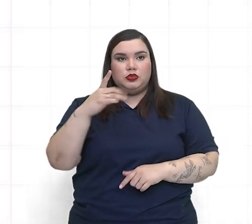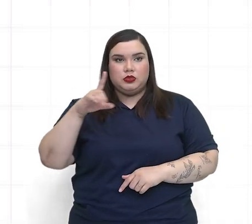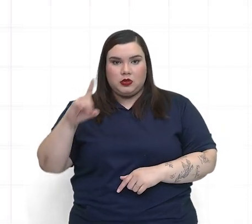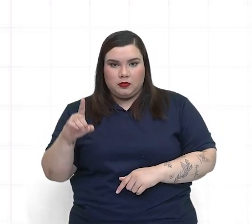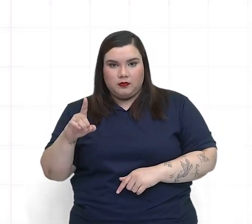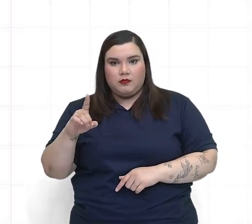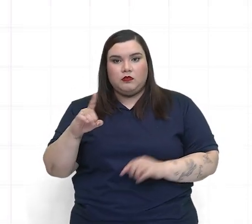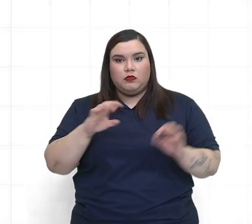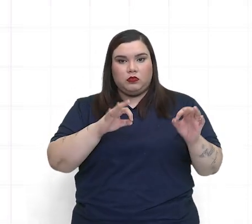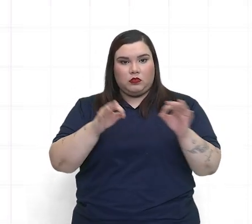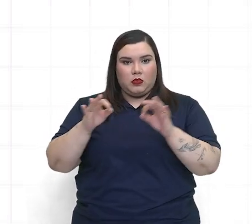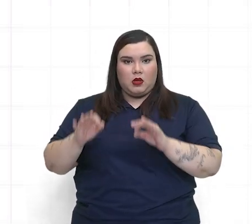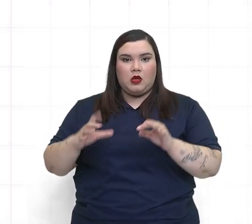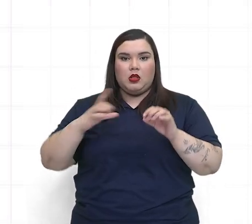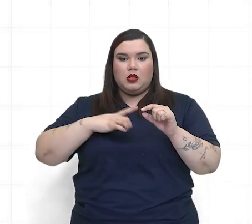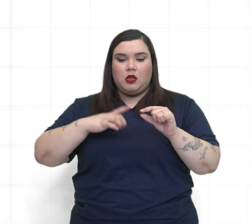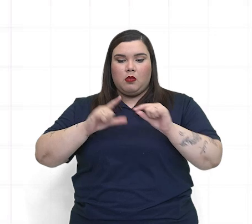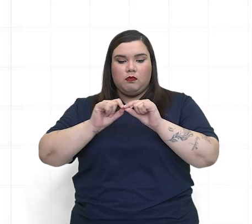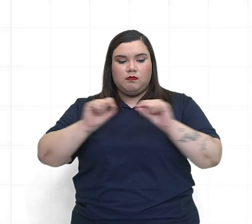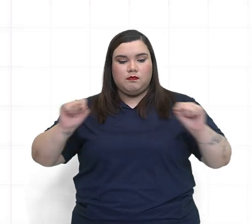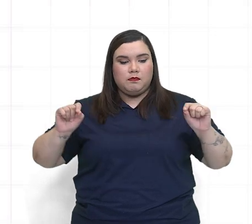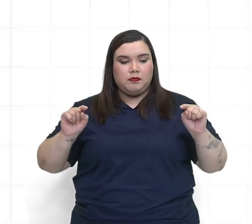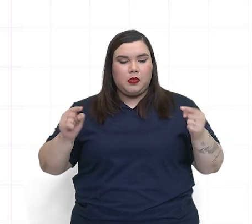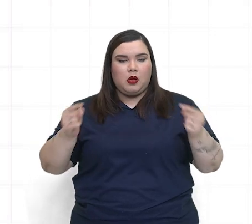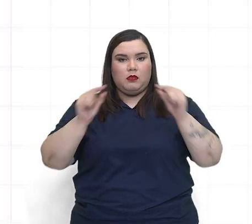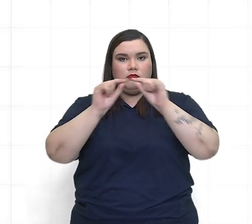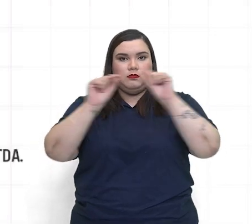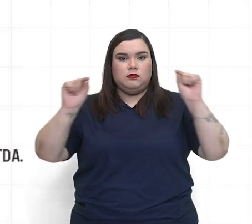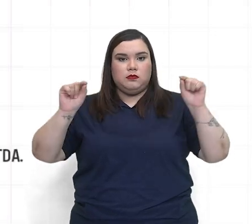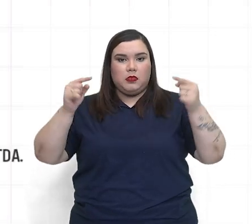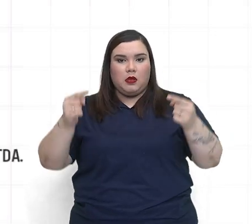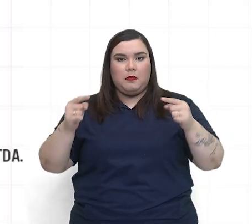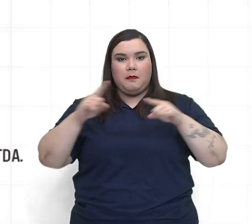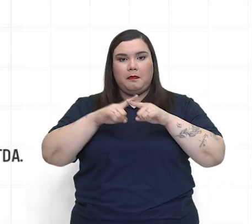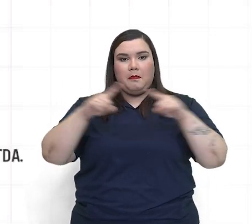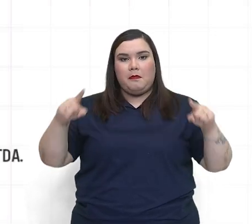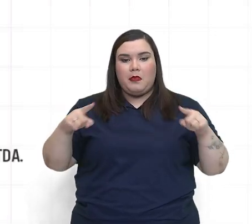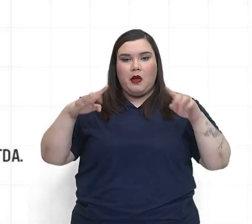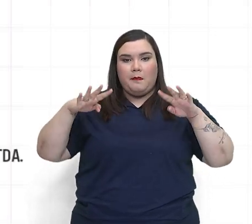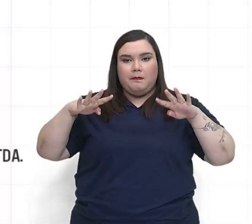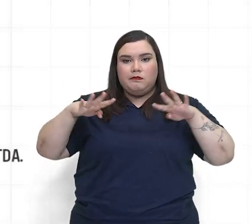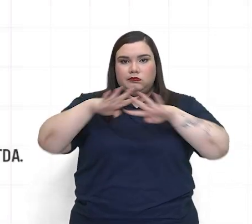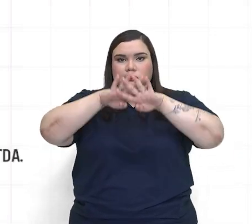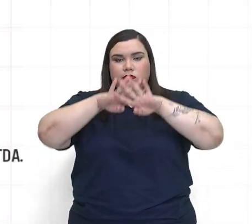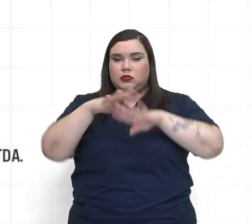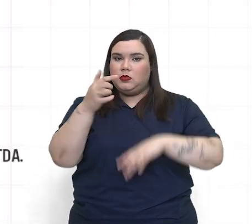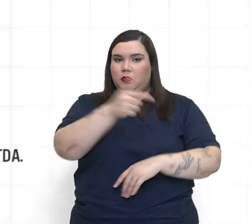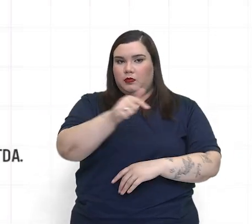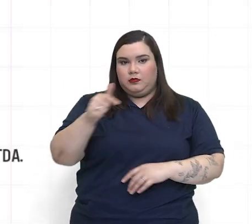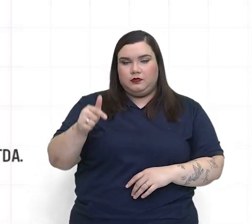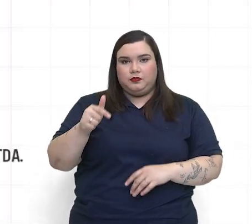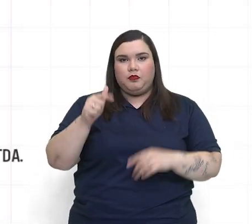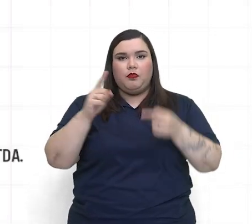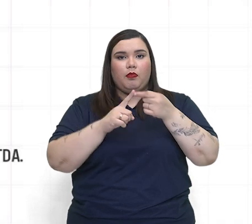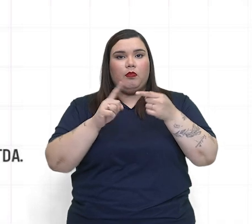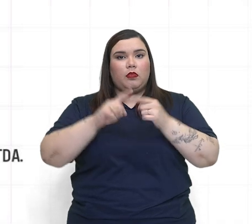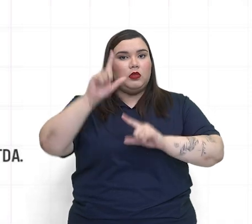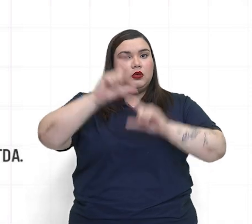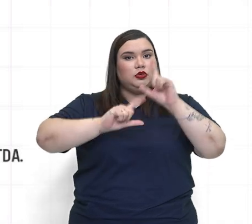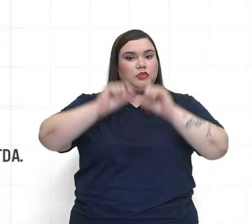em nenhum ponto. Vamos ver aqui, ó, alguns exemplos aqui de polígonos. Temos aqui uma estrela,